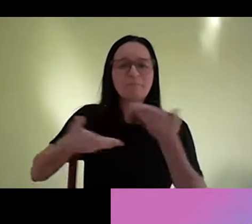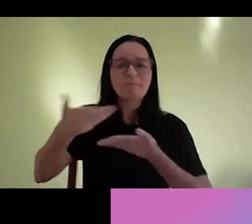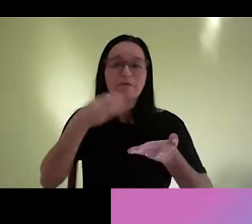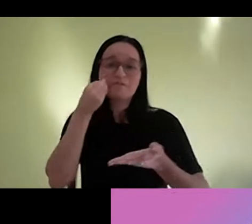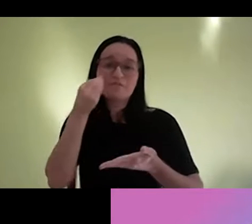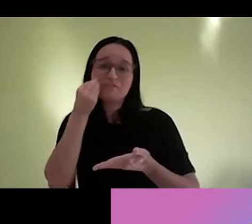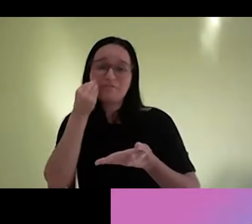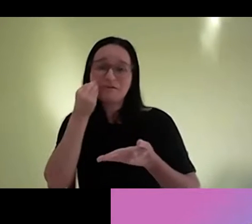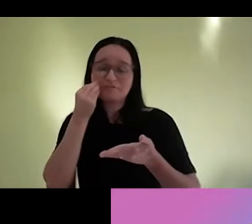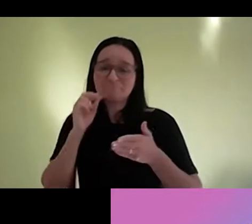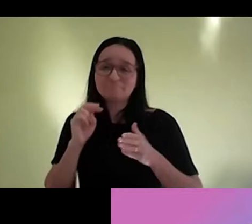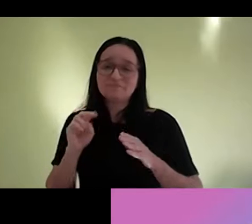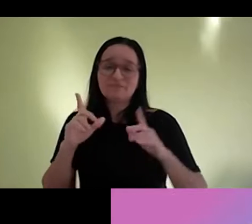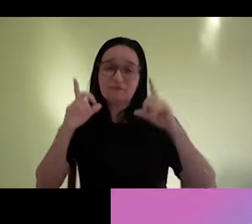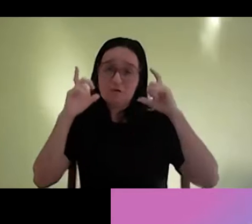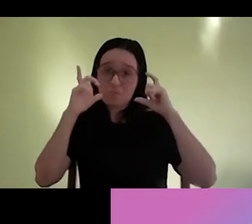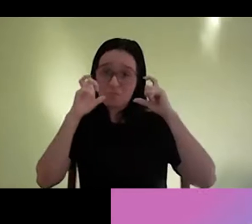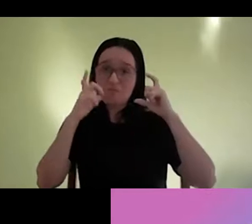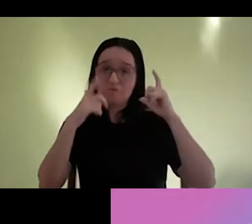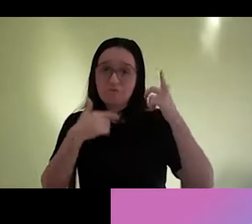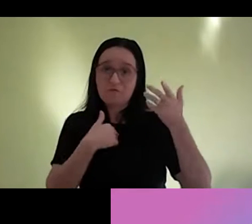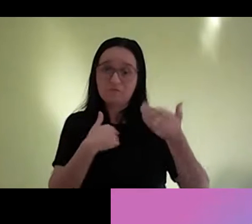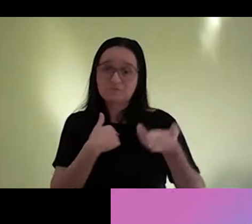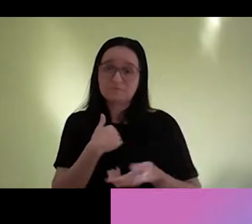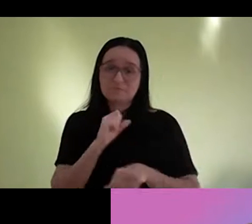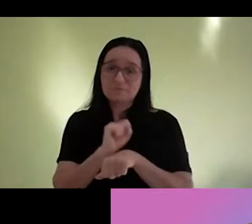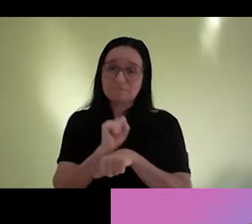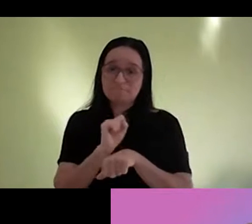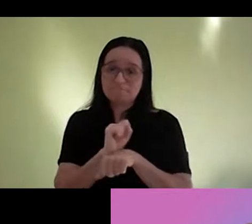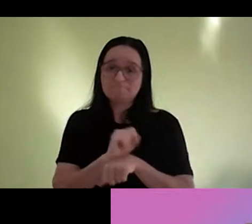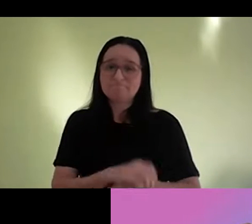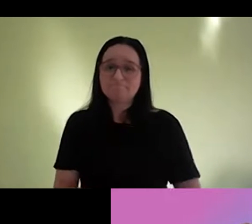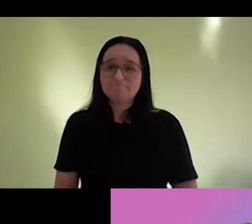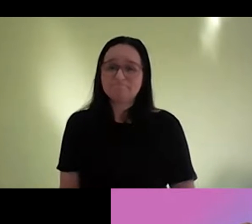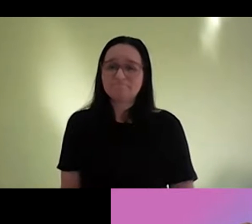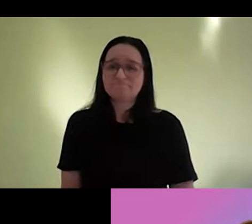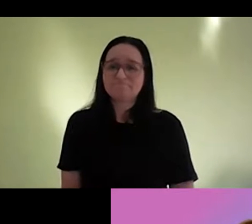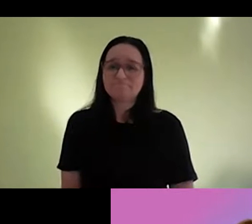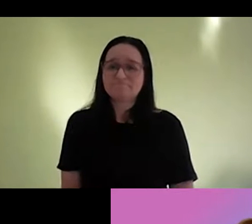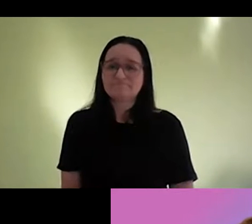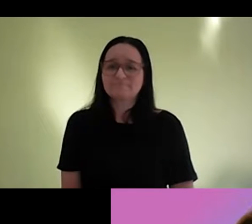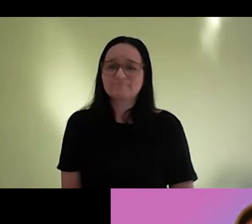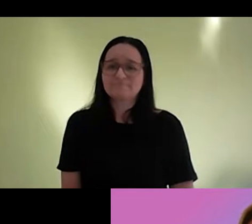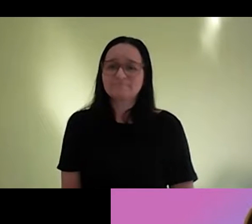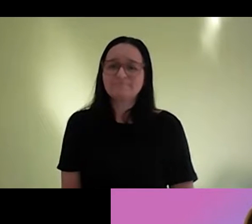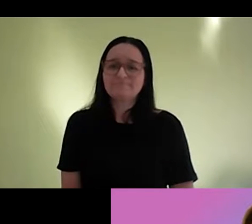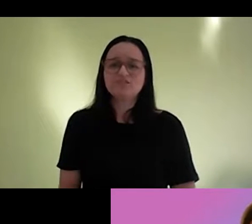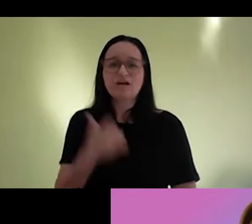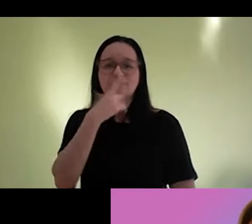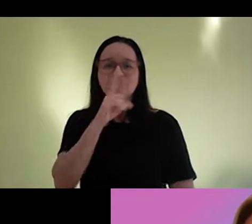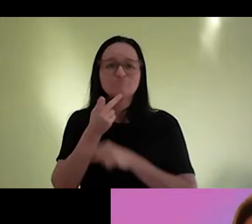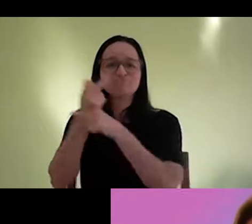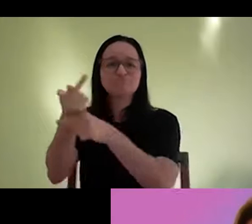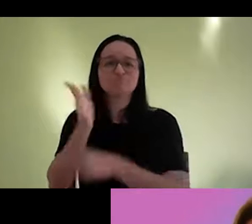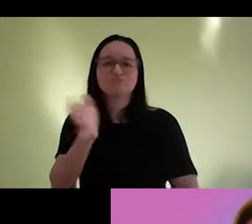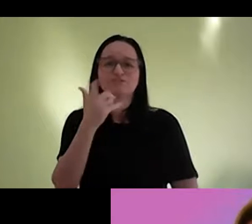e vocês vão ver uma fotinho minha peraí o pessoal está falando que já achou já te achou mas coloca